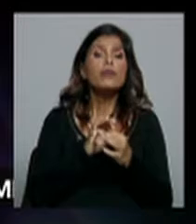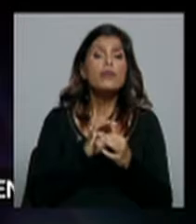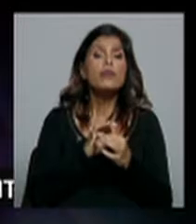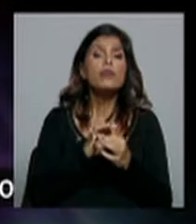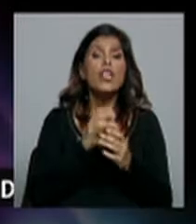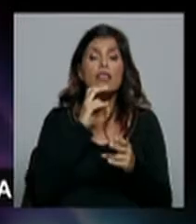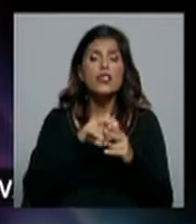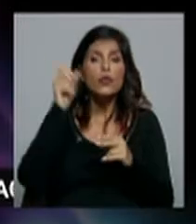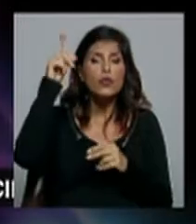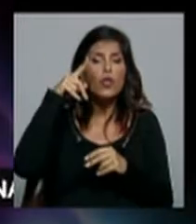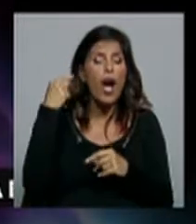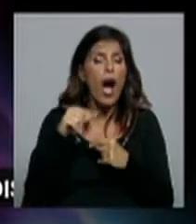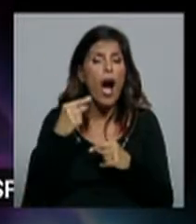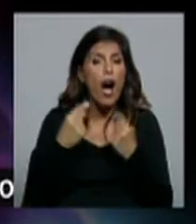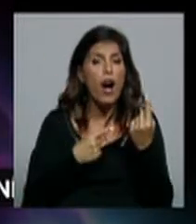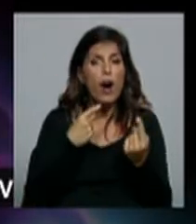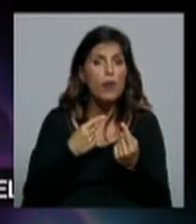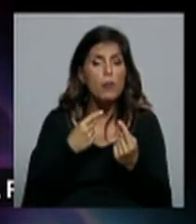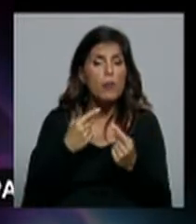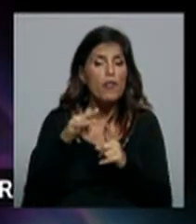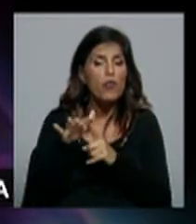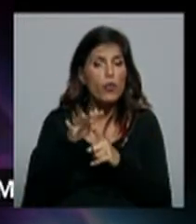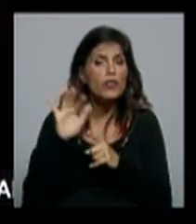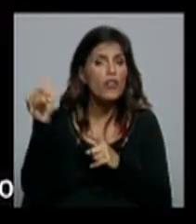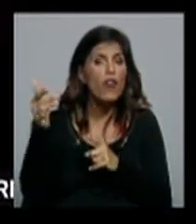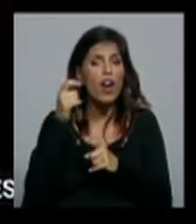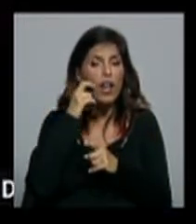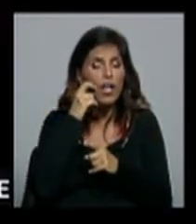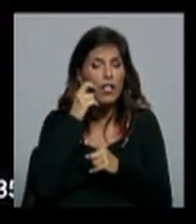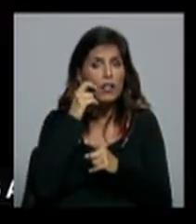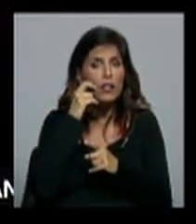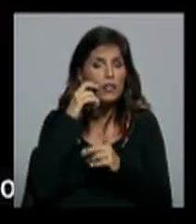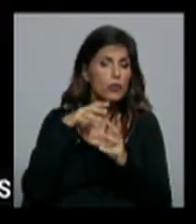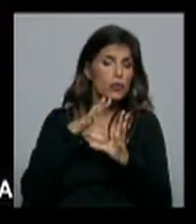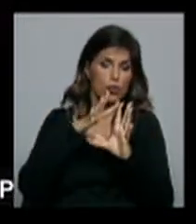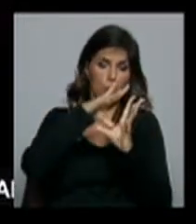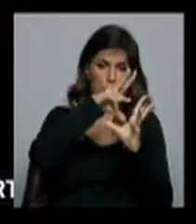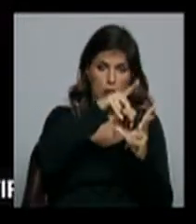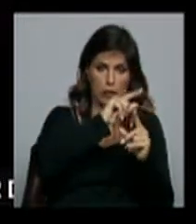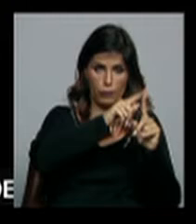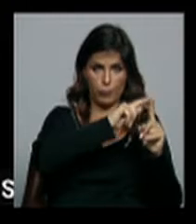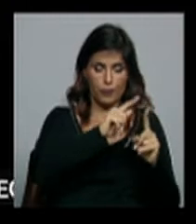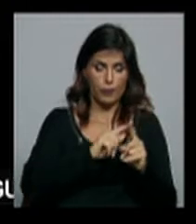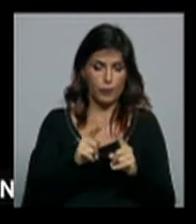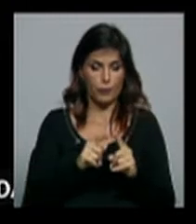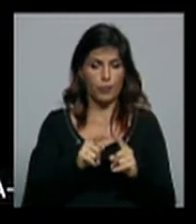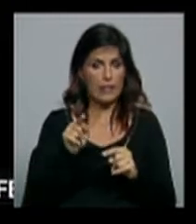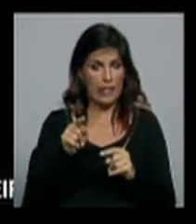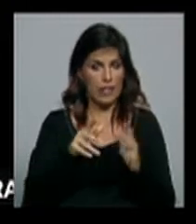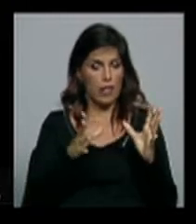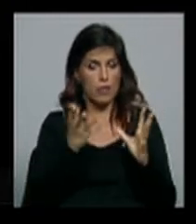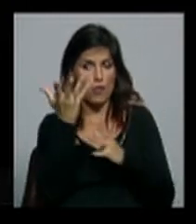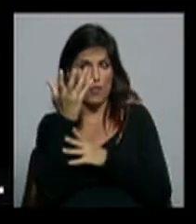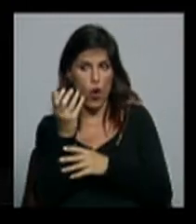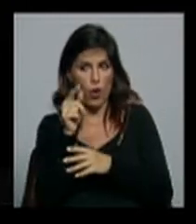será que há aqui alguma contribuição externa? De quem? Dos planetas. Será que a gravidade aqui dos planetas pode